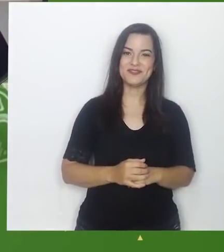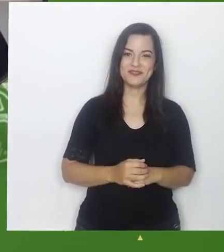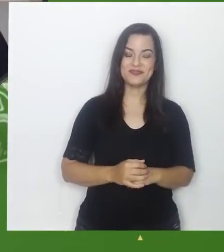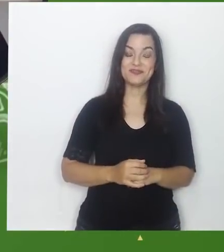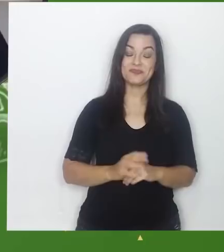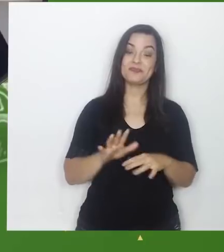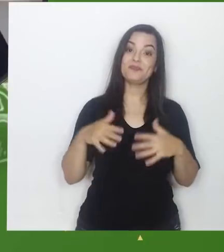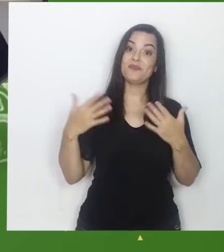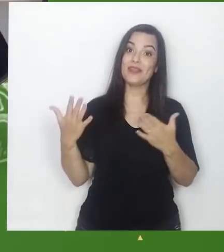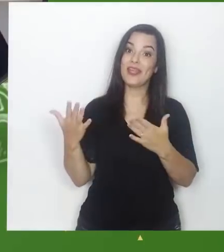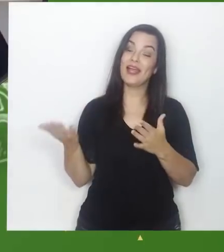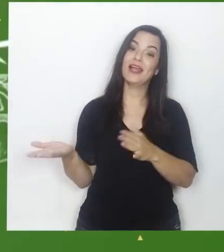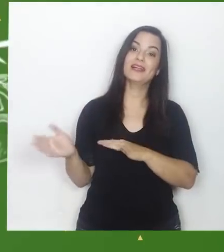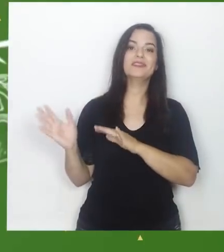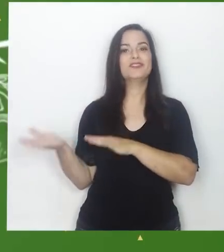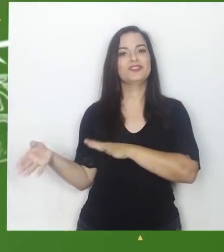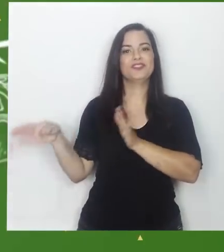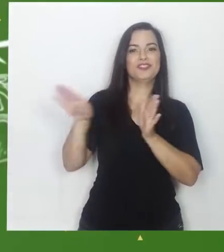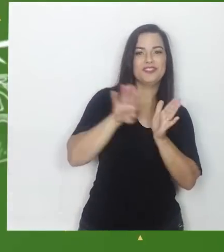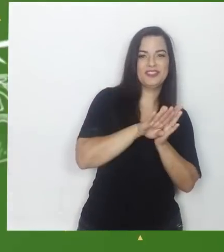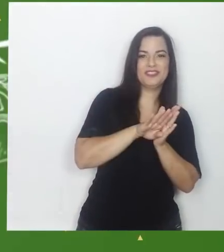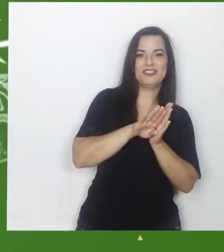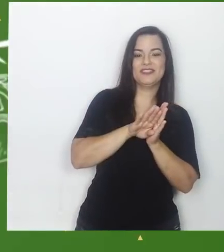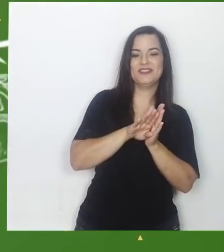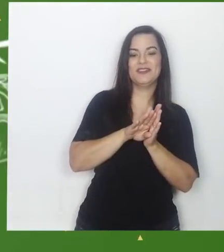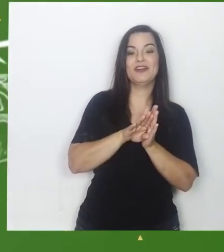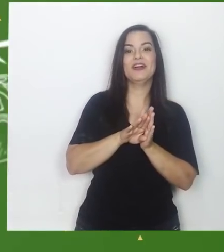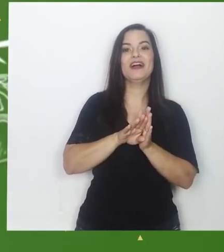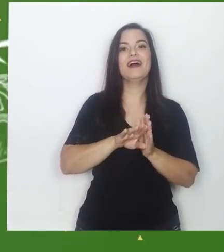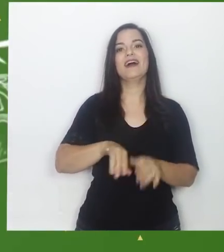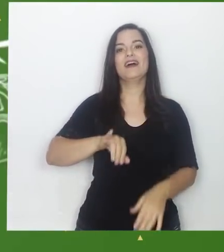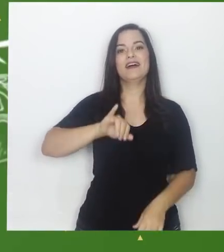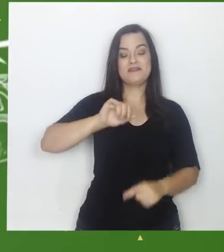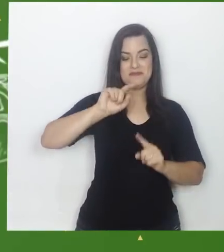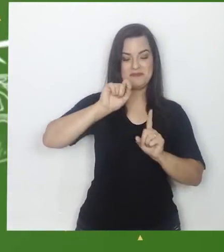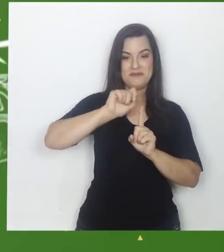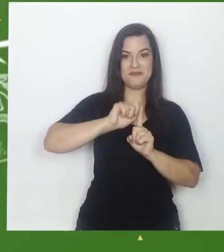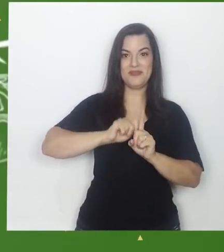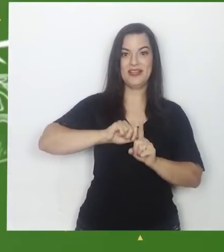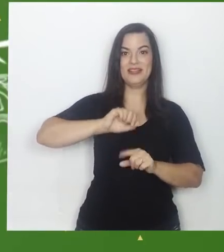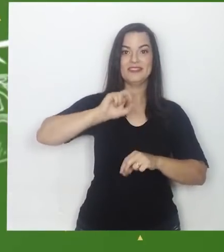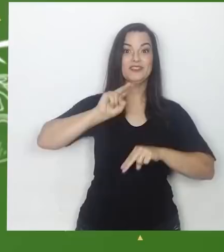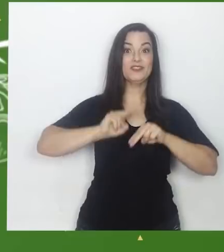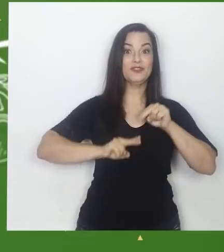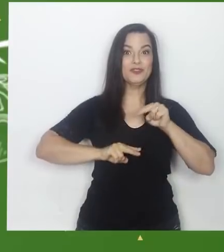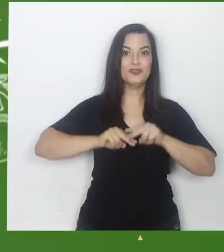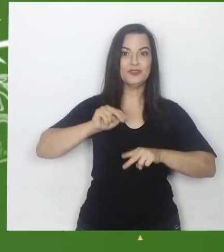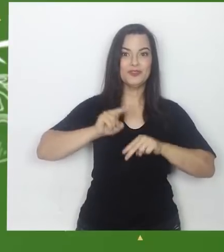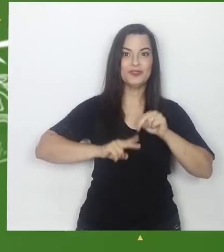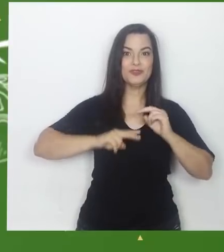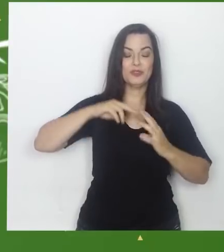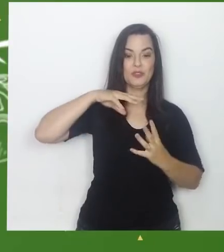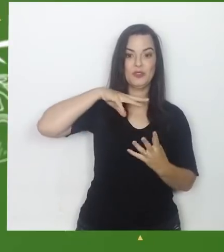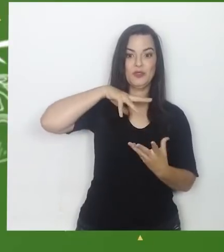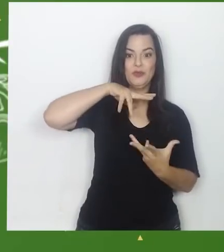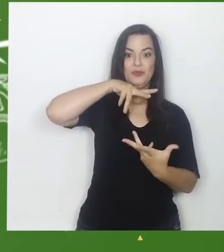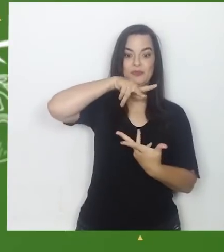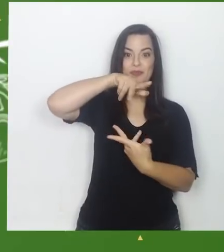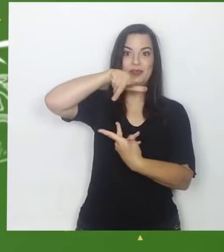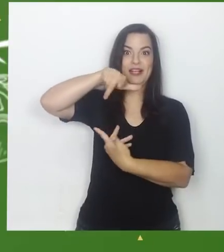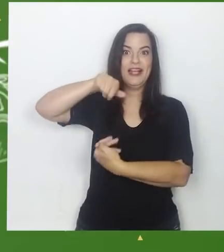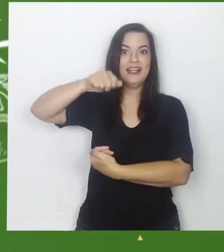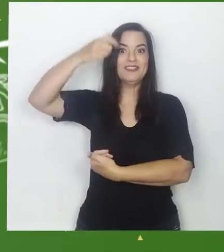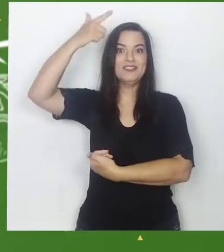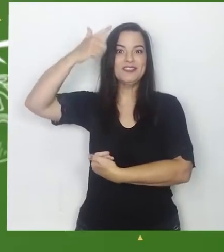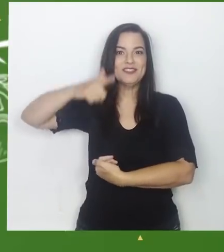Aí chegou um novo painel no mês de junho. O planeta Terra fez mais